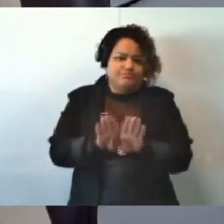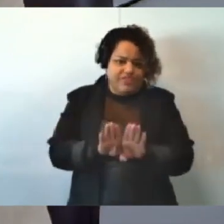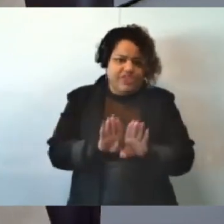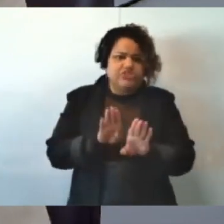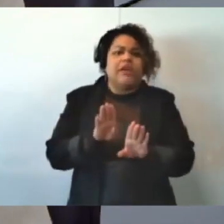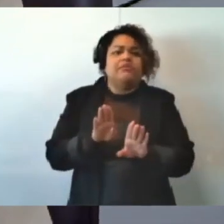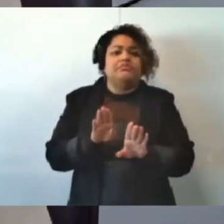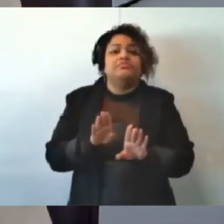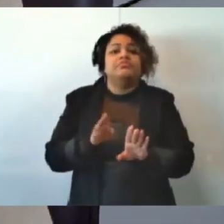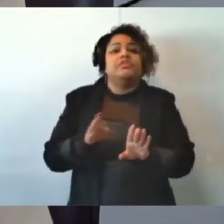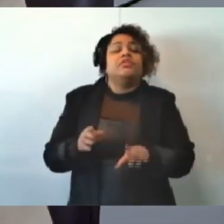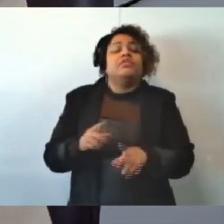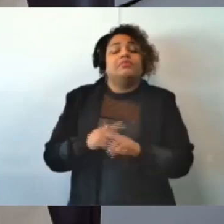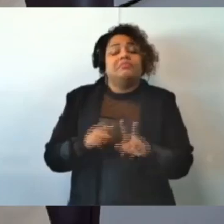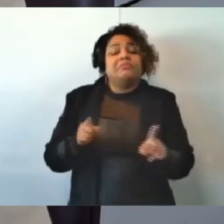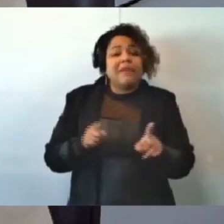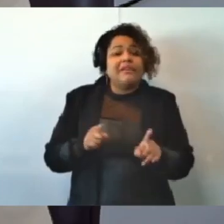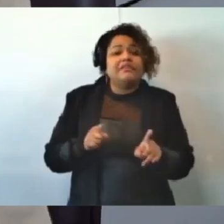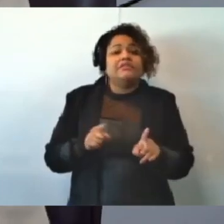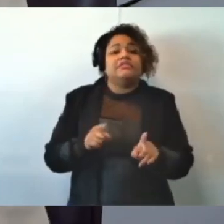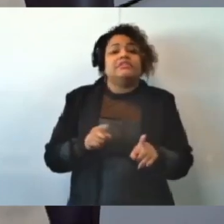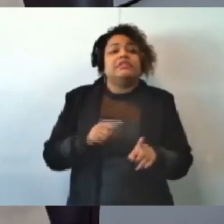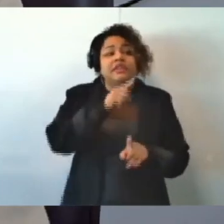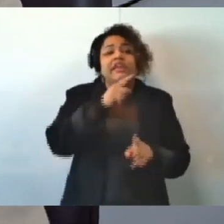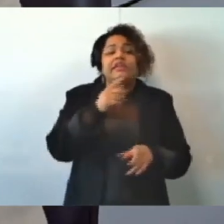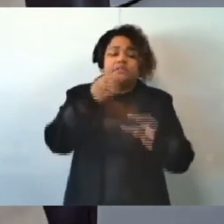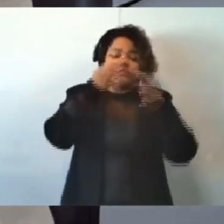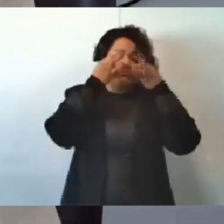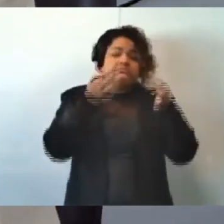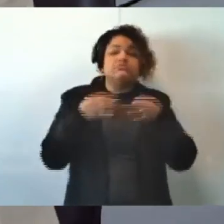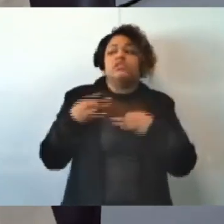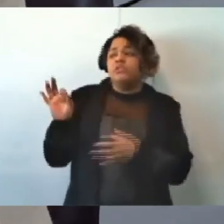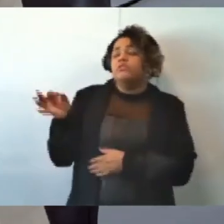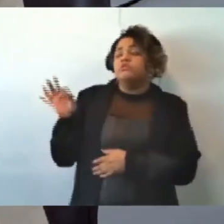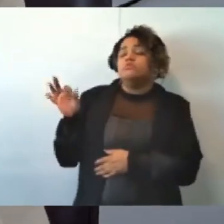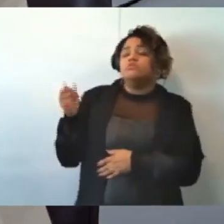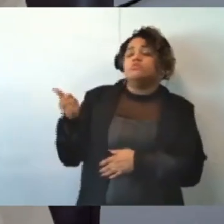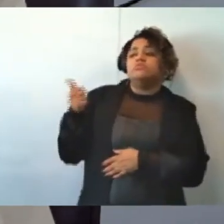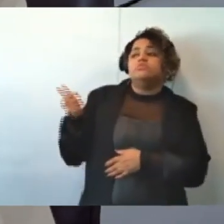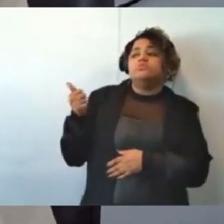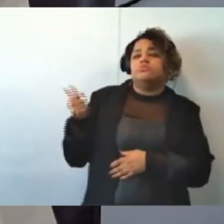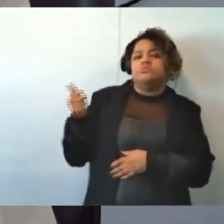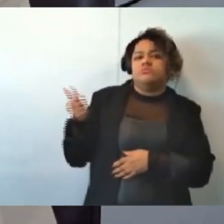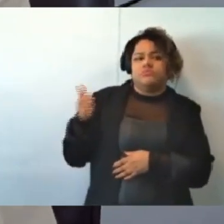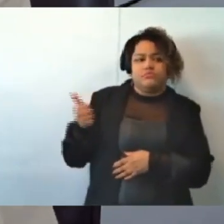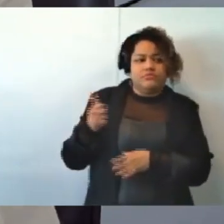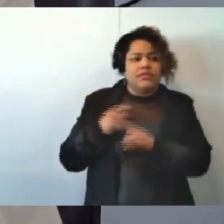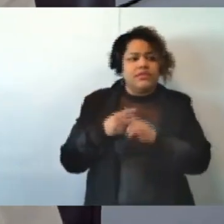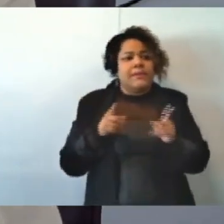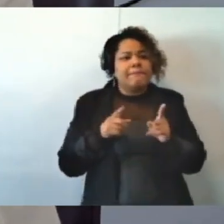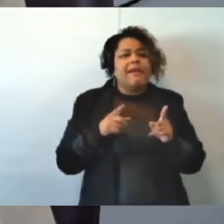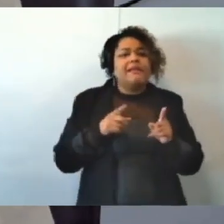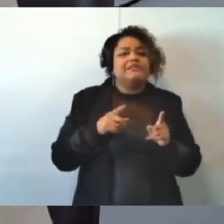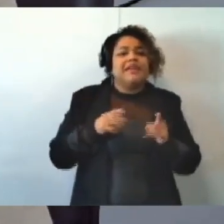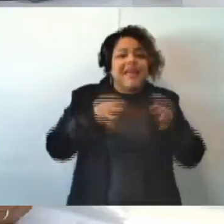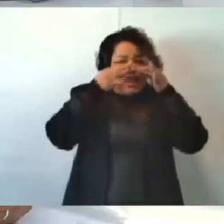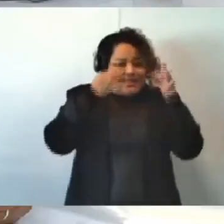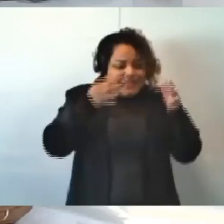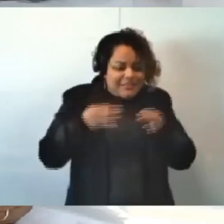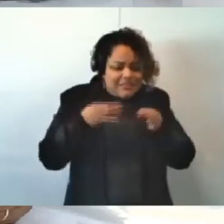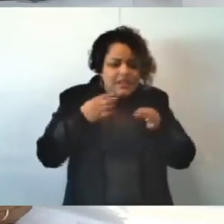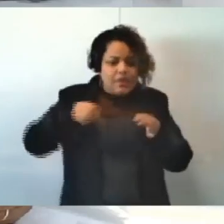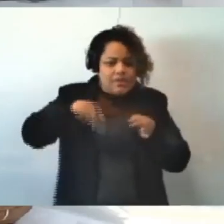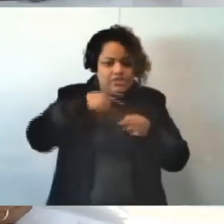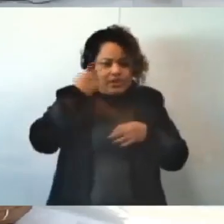há ações concretas para corrigir e incorporar nossas preocupações. Além disso,